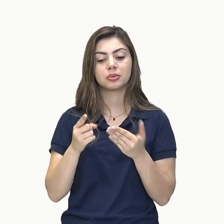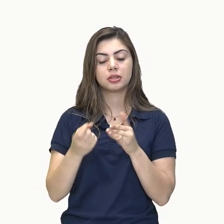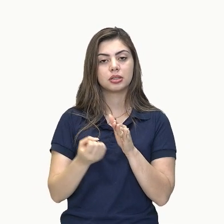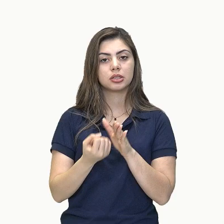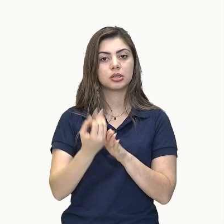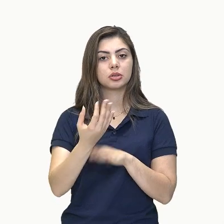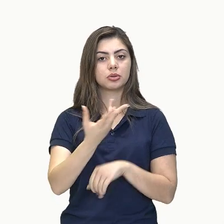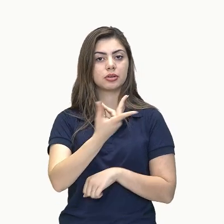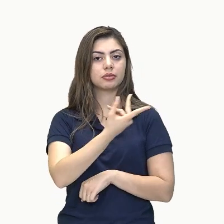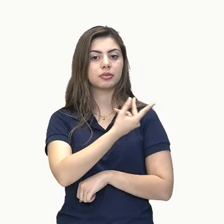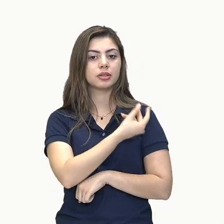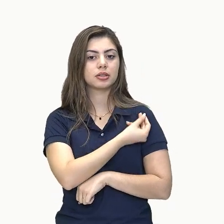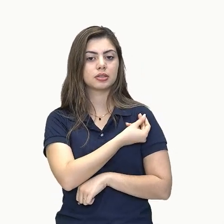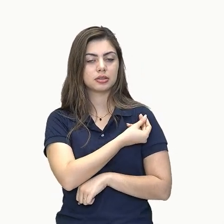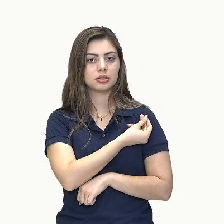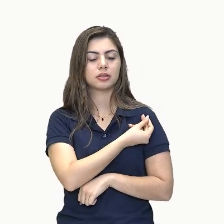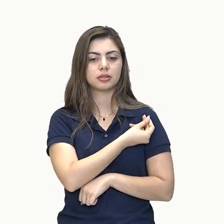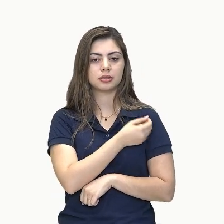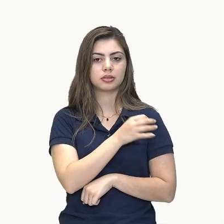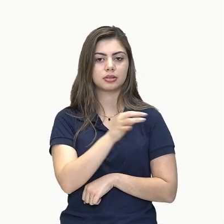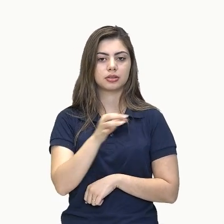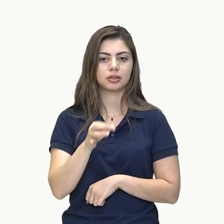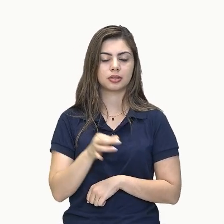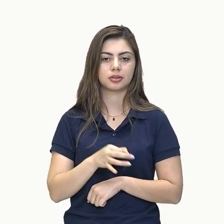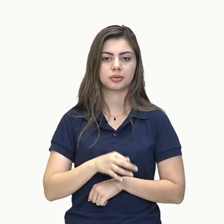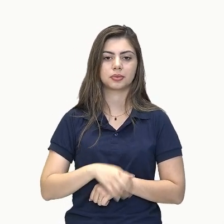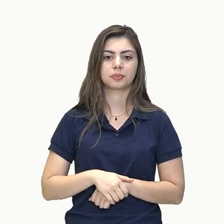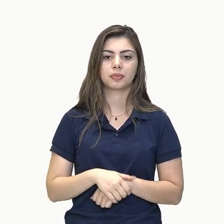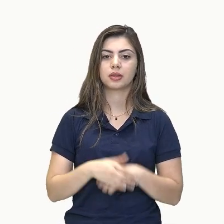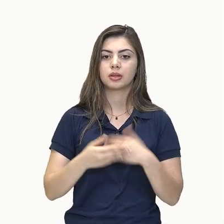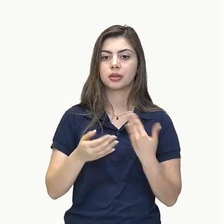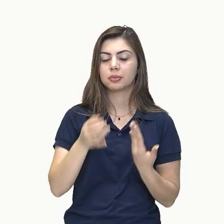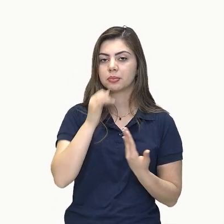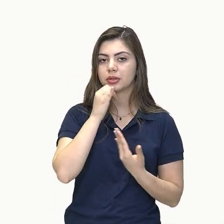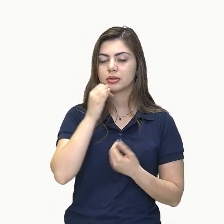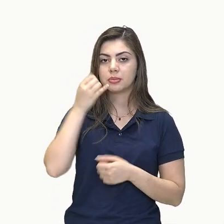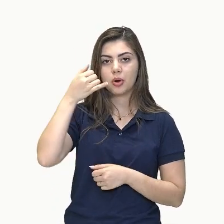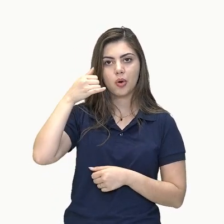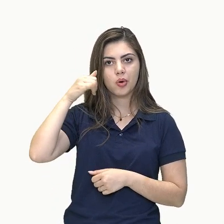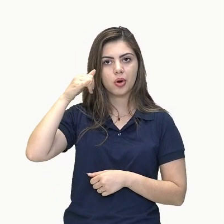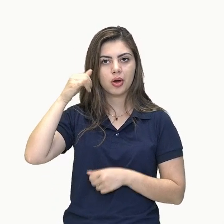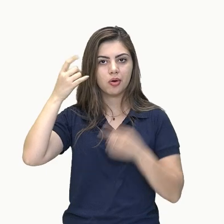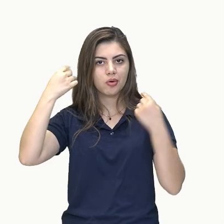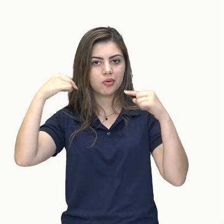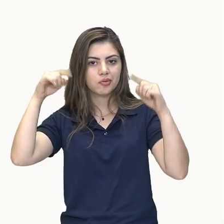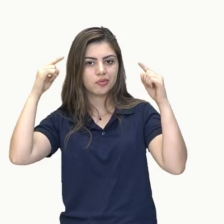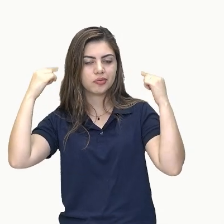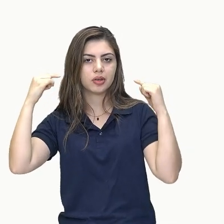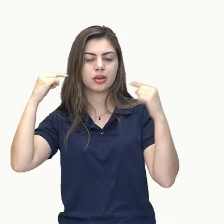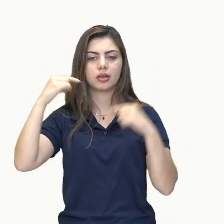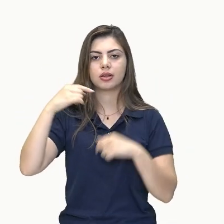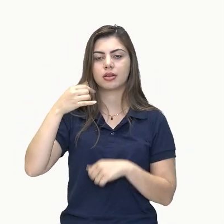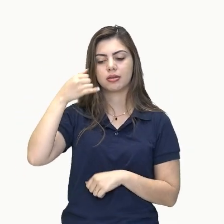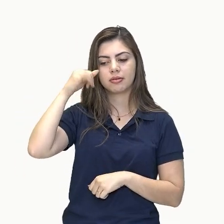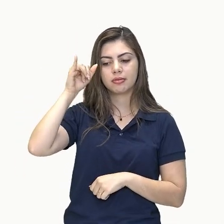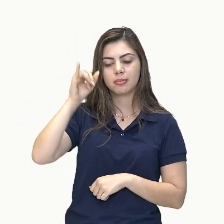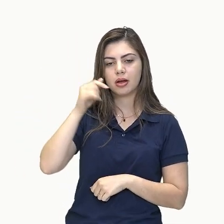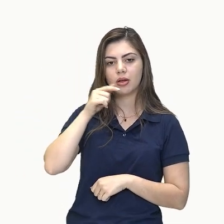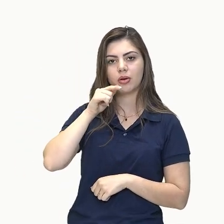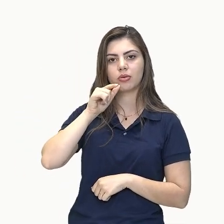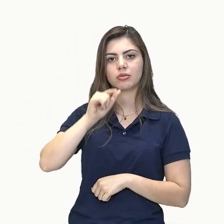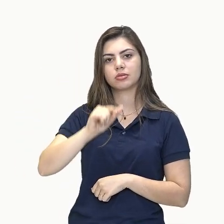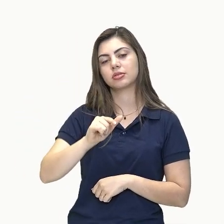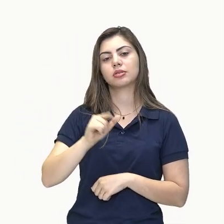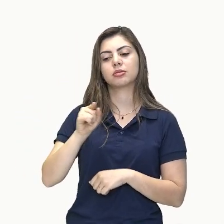que atacava e matava rebanhos de ovelhas e gado. Uma outra invenção dele foi